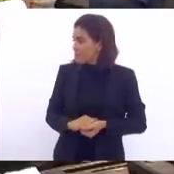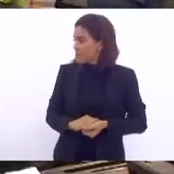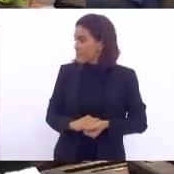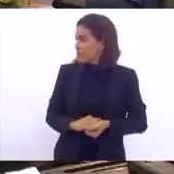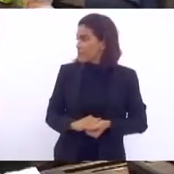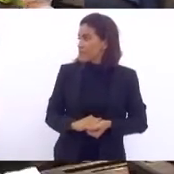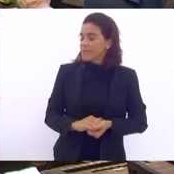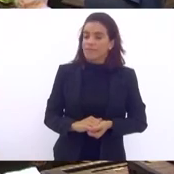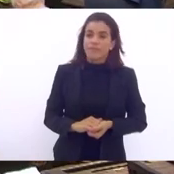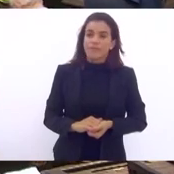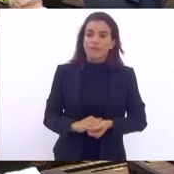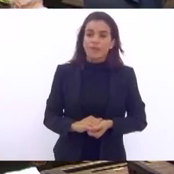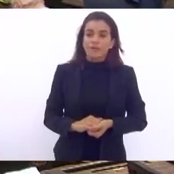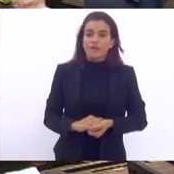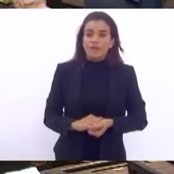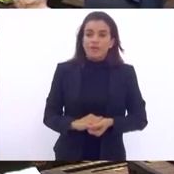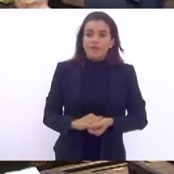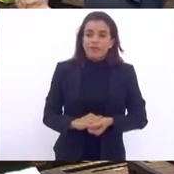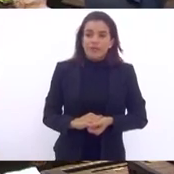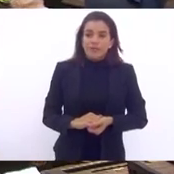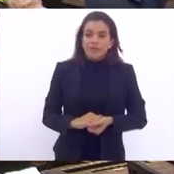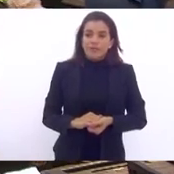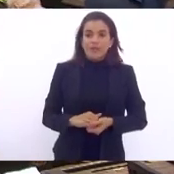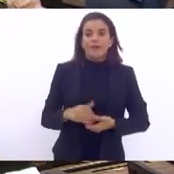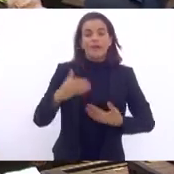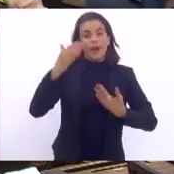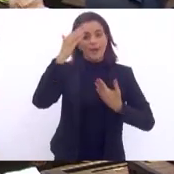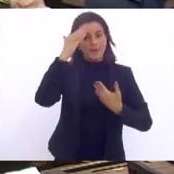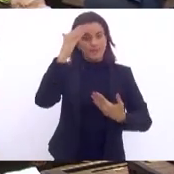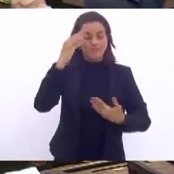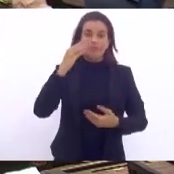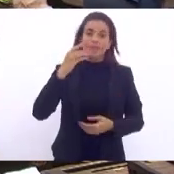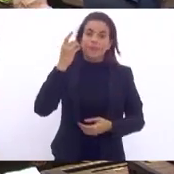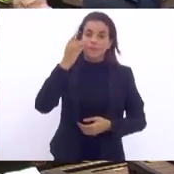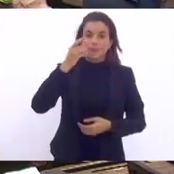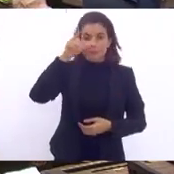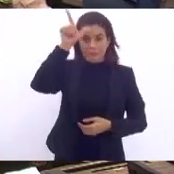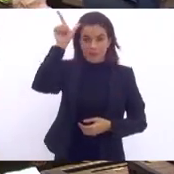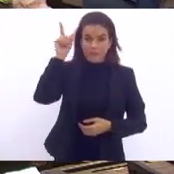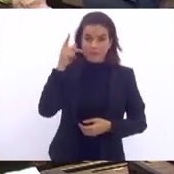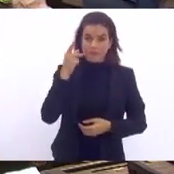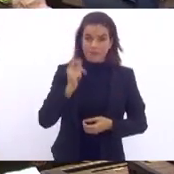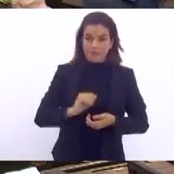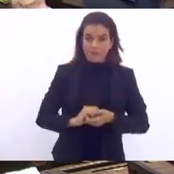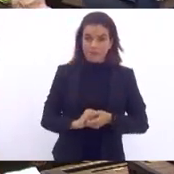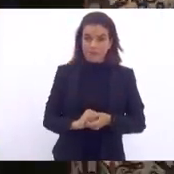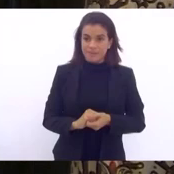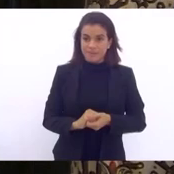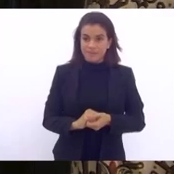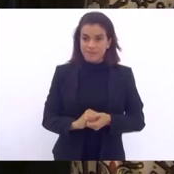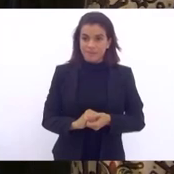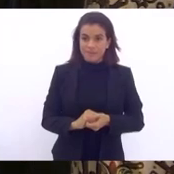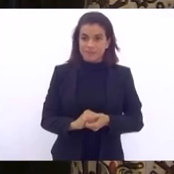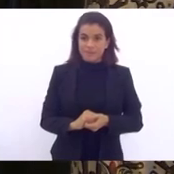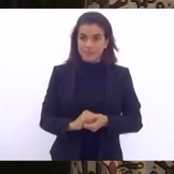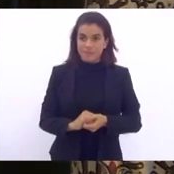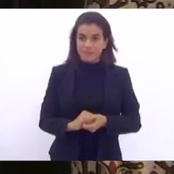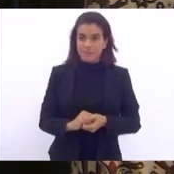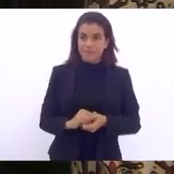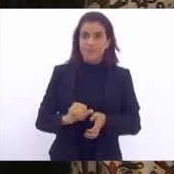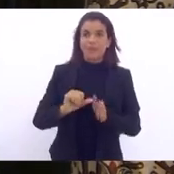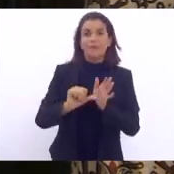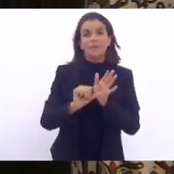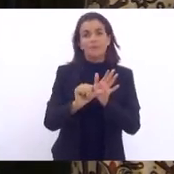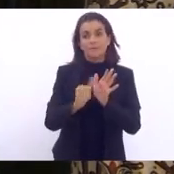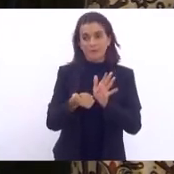Obrigado, Serafine. Deputado Luiz Paulo, por favor. Senhor presidente, primeiro, comentava